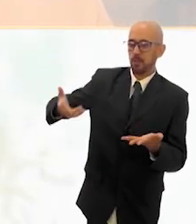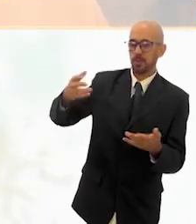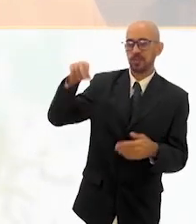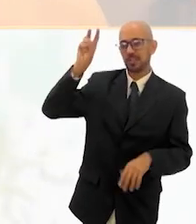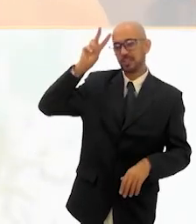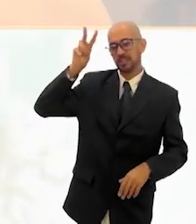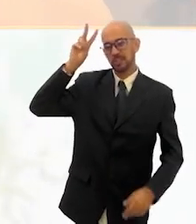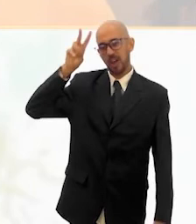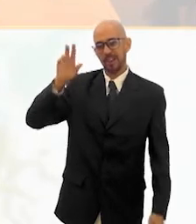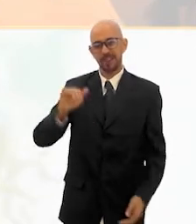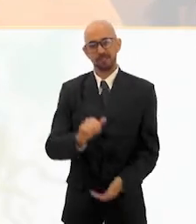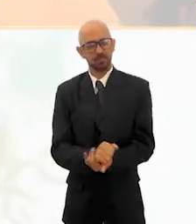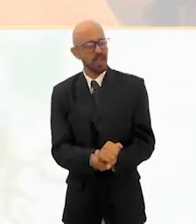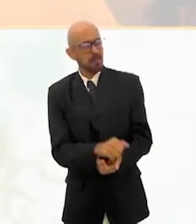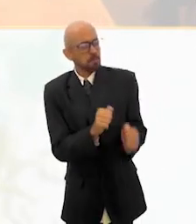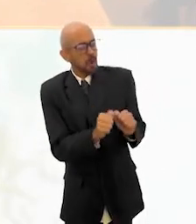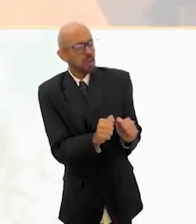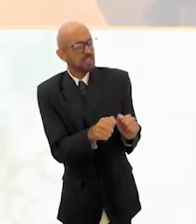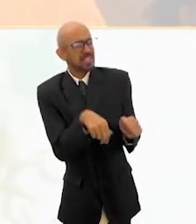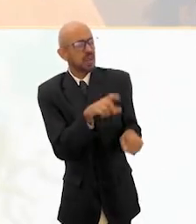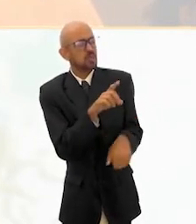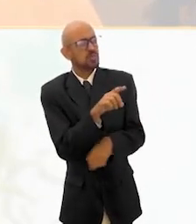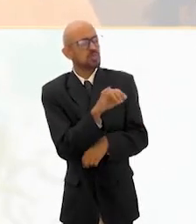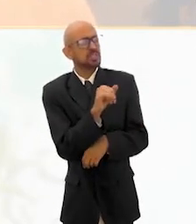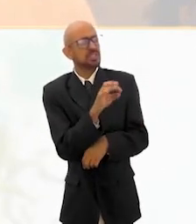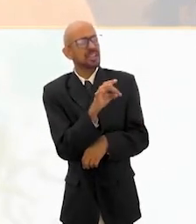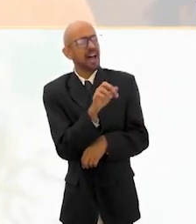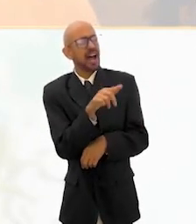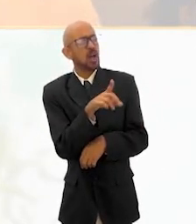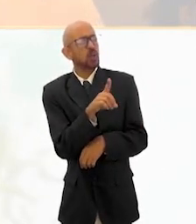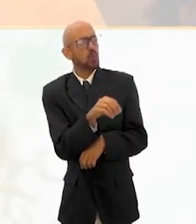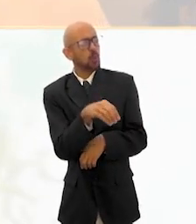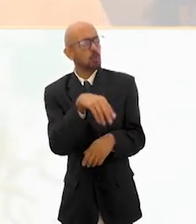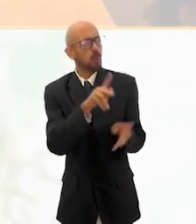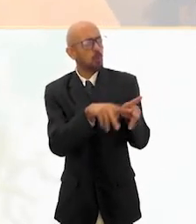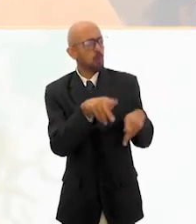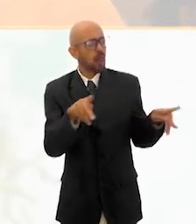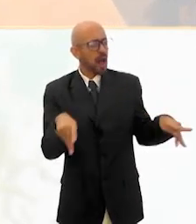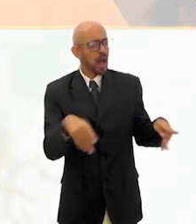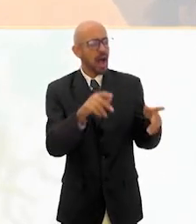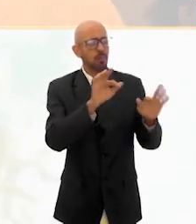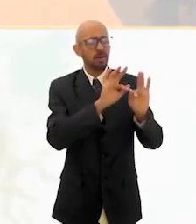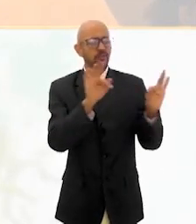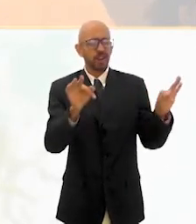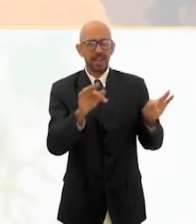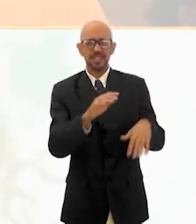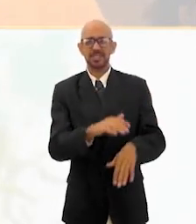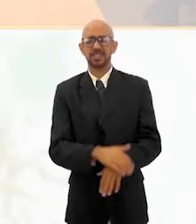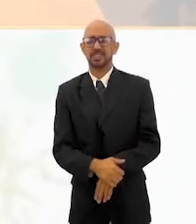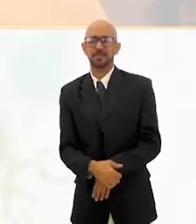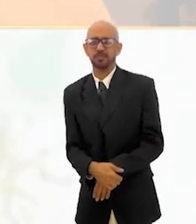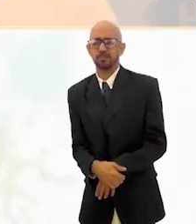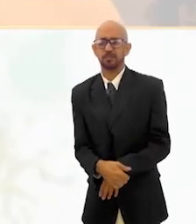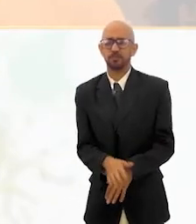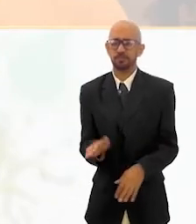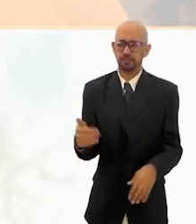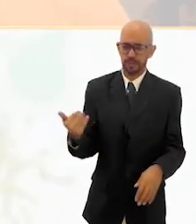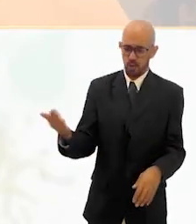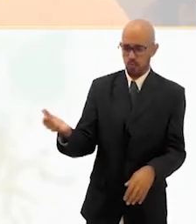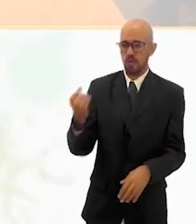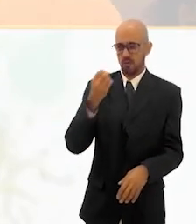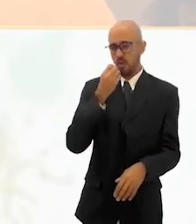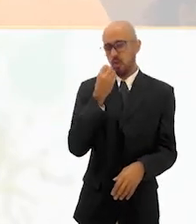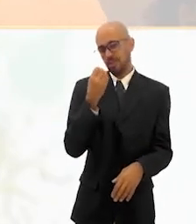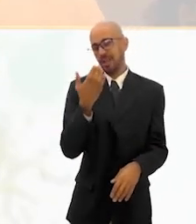Histórias, mas Pode ser tá. ditado, pode ser uma frase. Olha, tá. Então eu vou